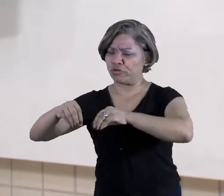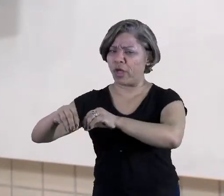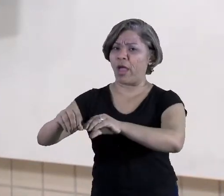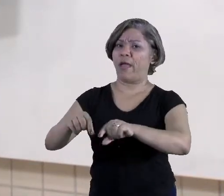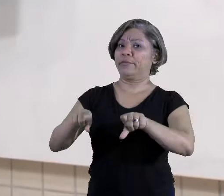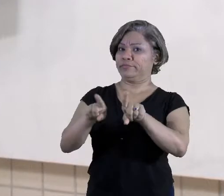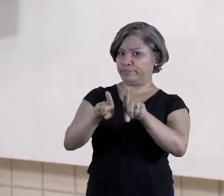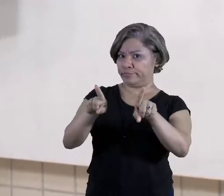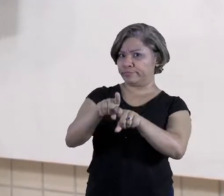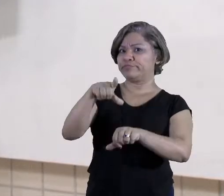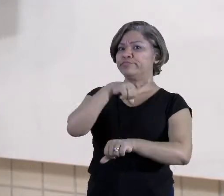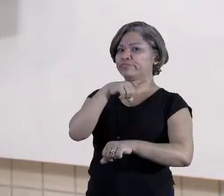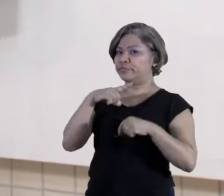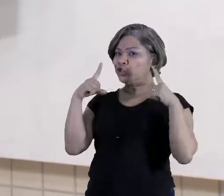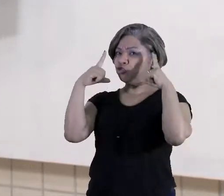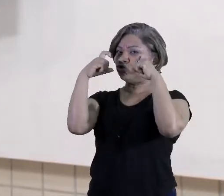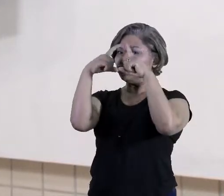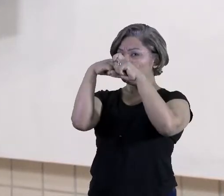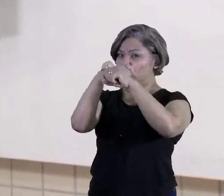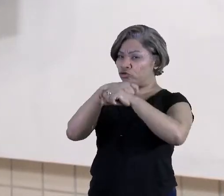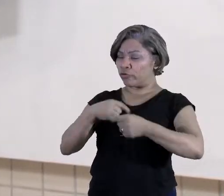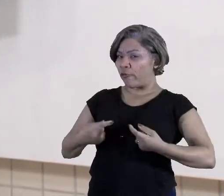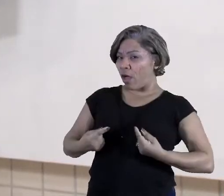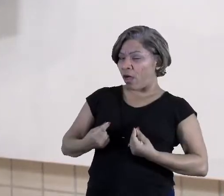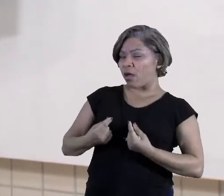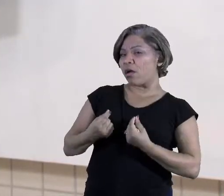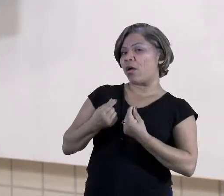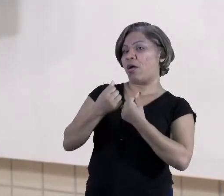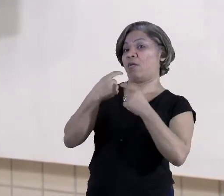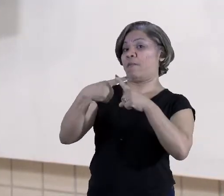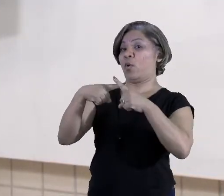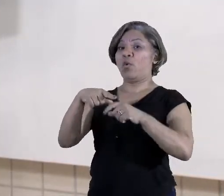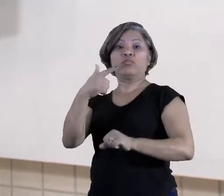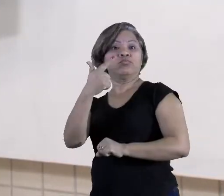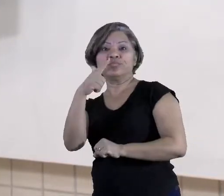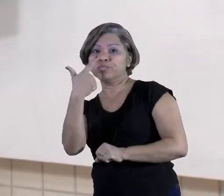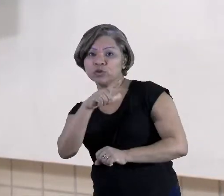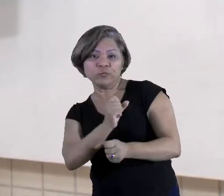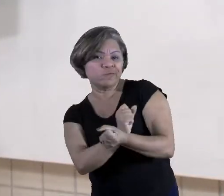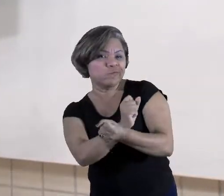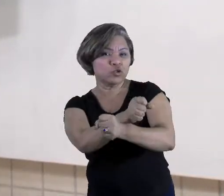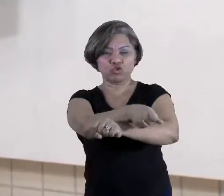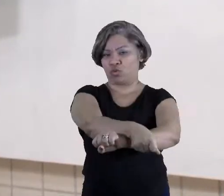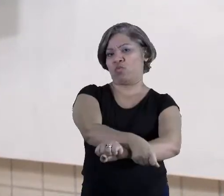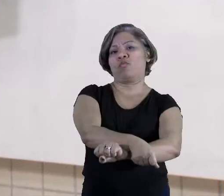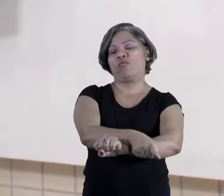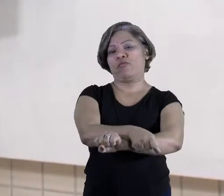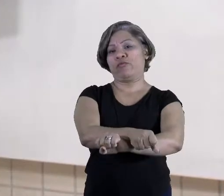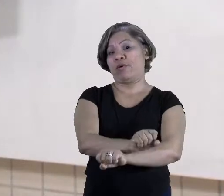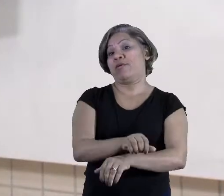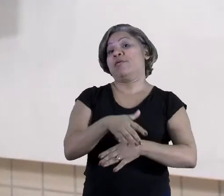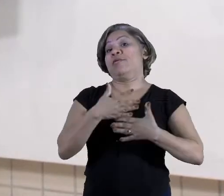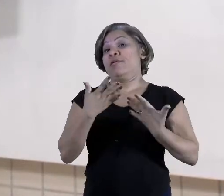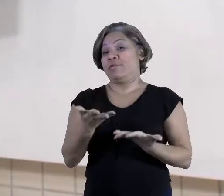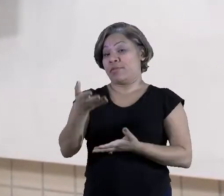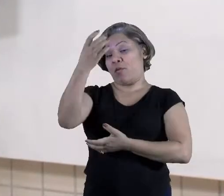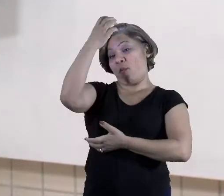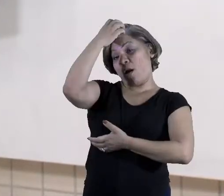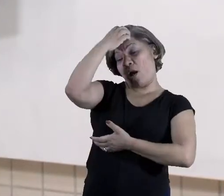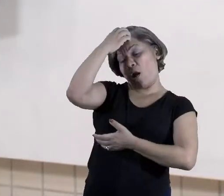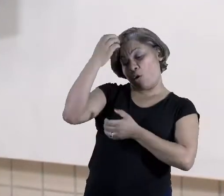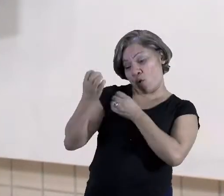econômicas, principalmente na escassez de mão de obra escrava. Partindo daí, a coroa ela vai criar a